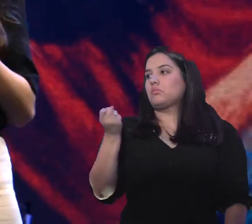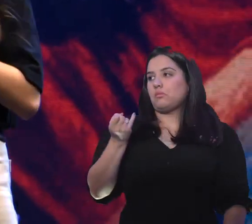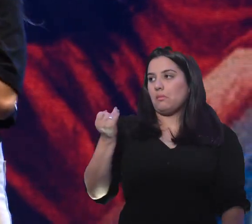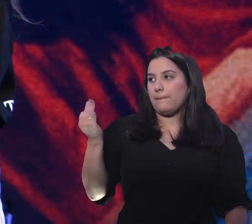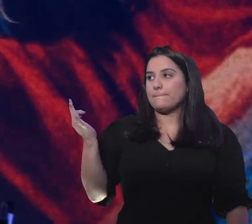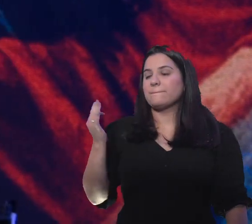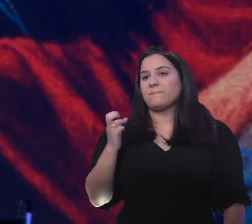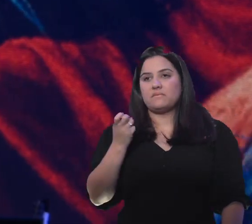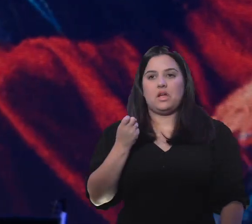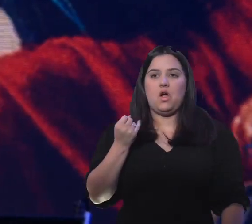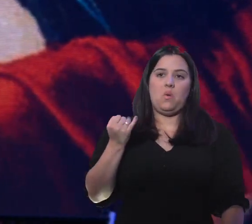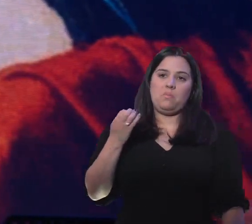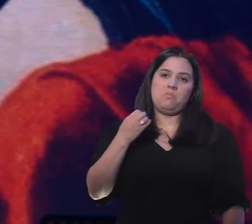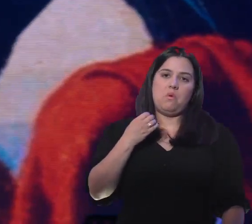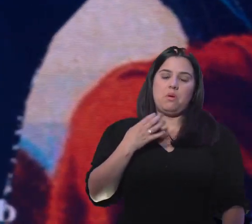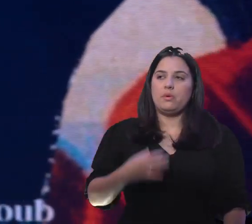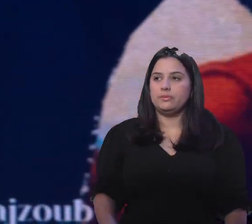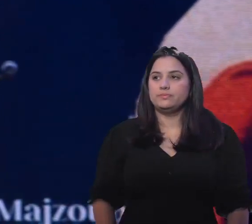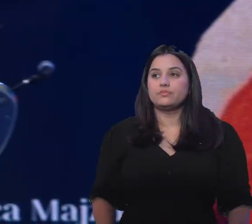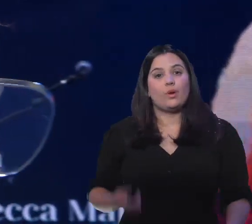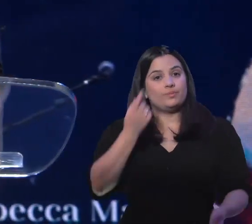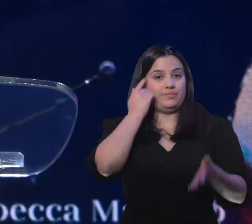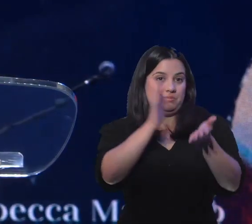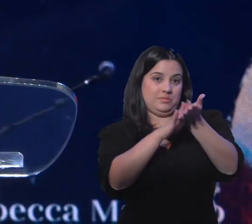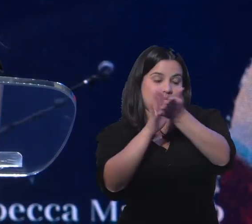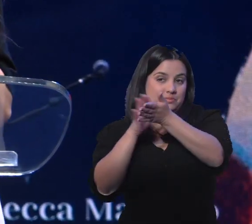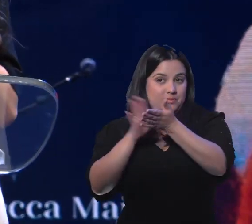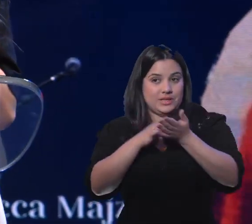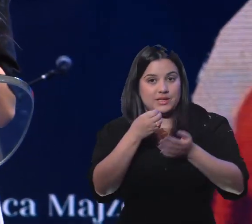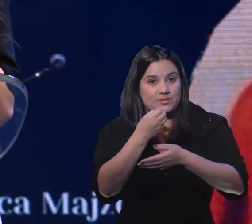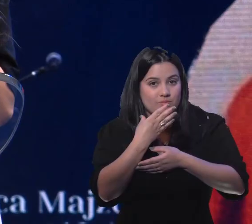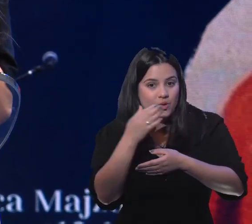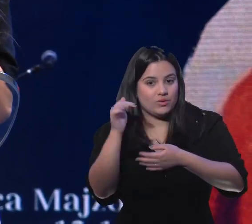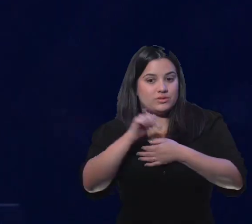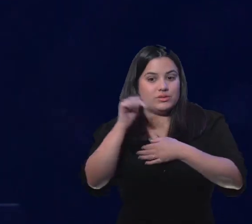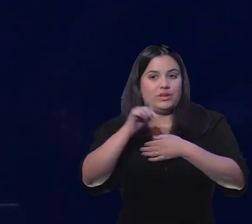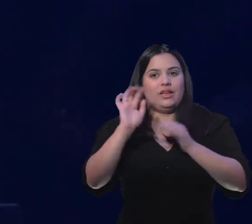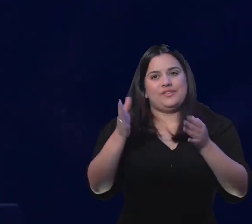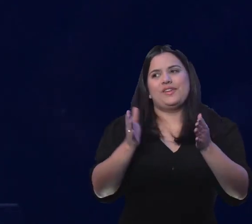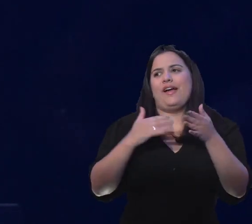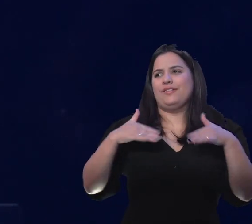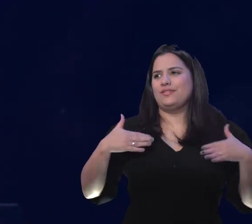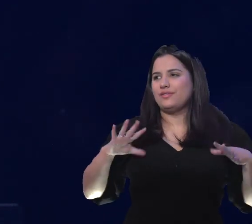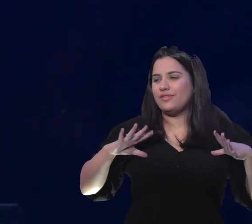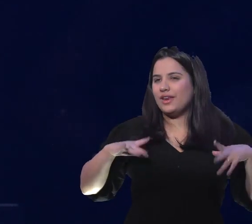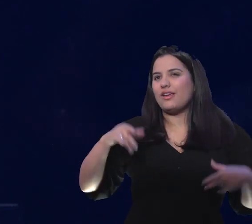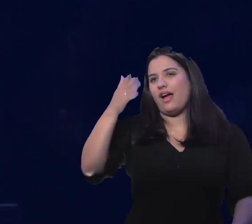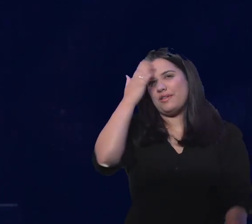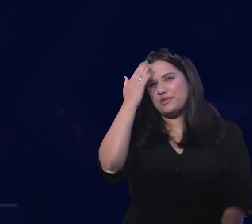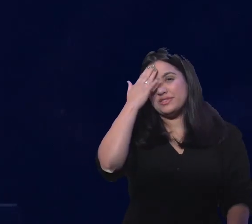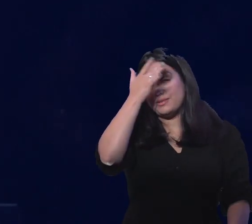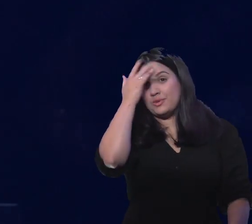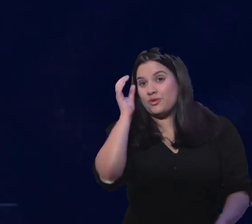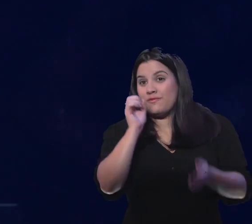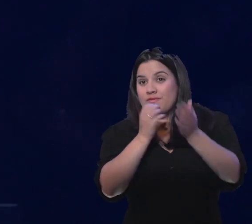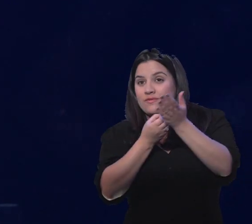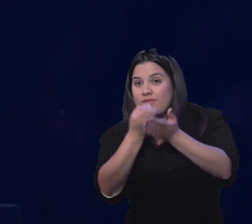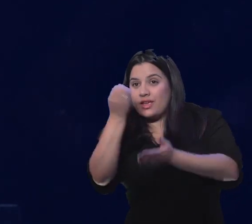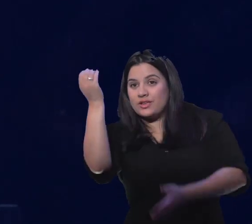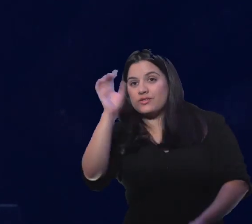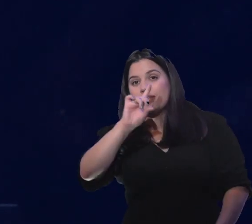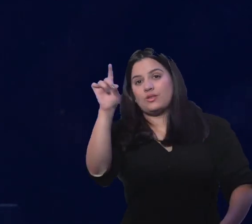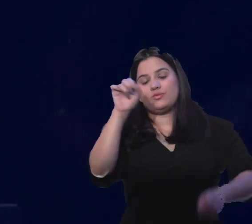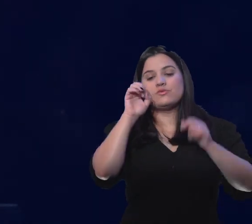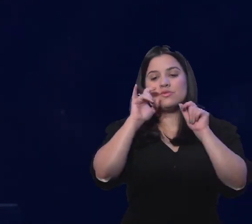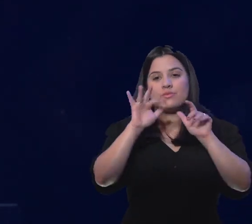pessoas. Várias pessoas. Olha, parabéns que você está aqui, viu? Meio do feriado, muita gente viajando. Então, que Deus te abençoe e honre aí a sua